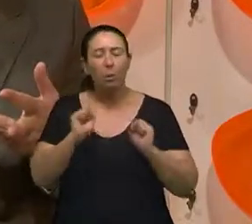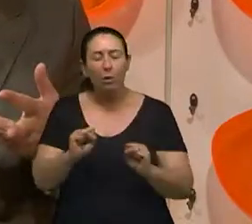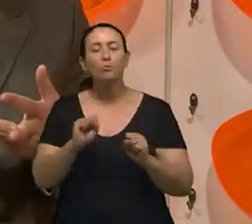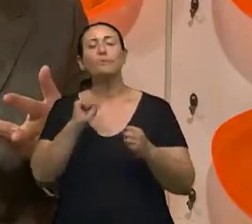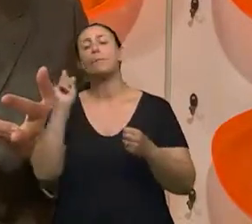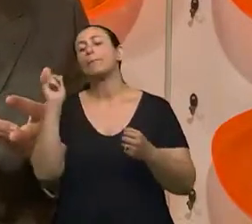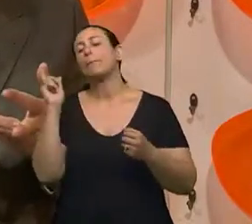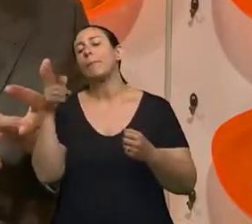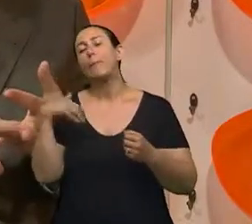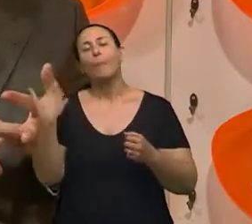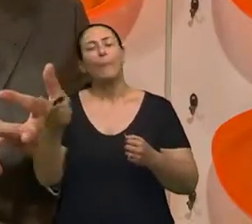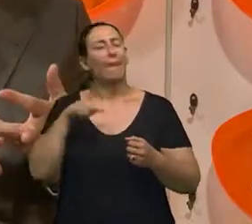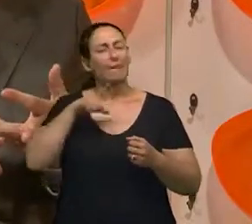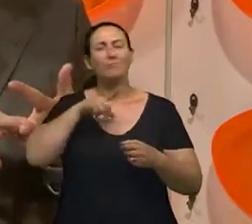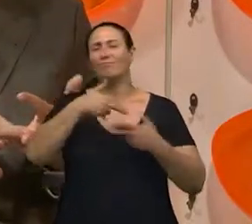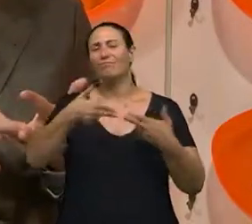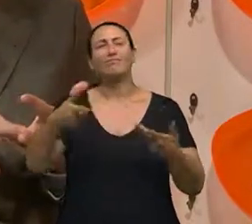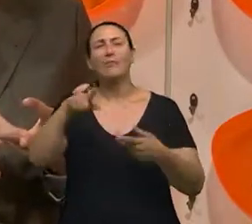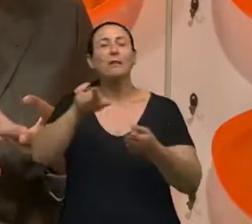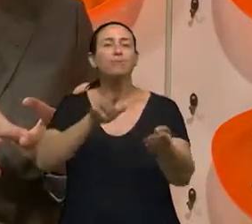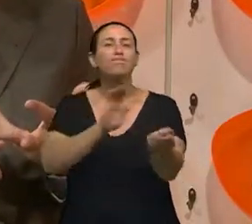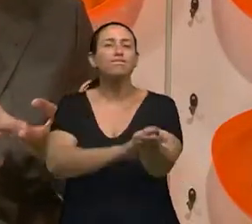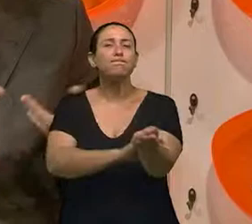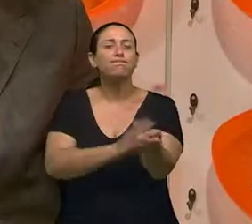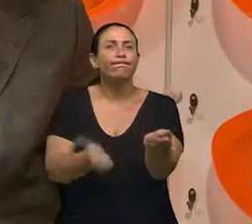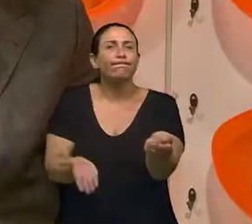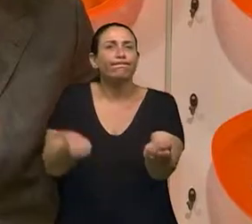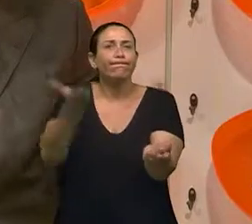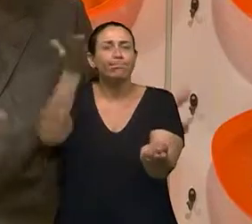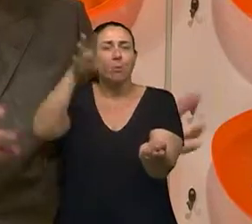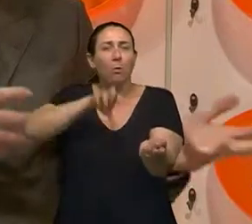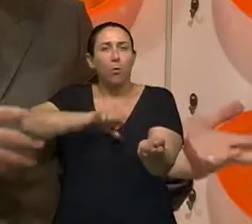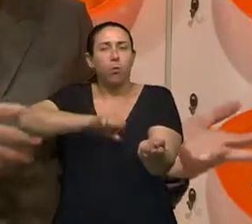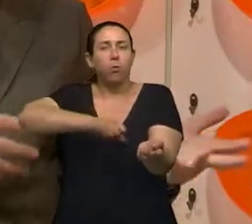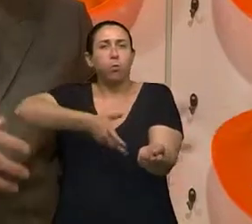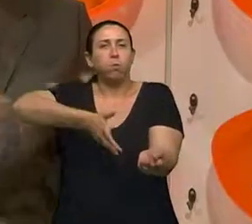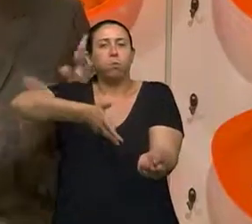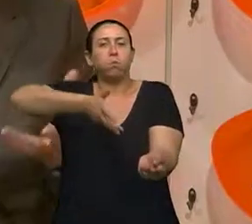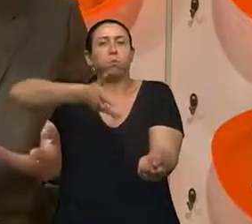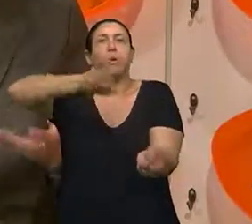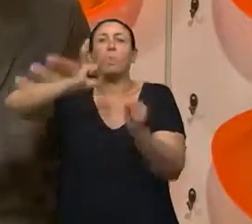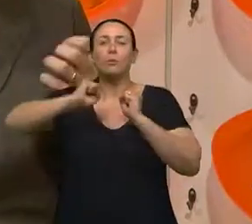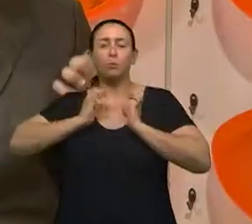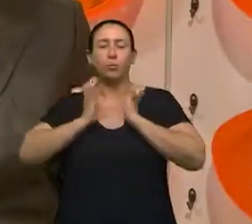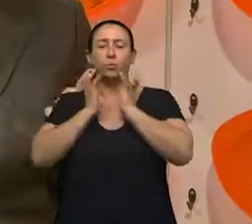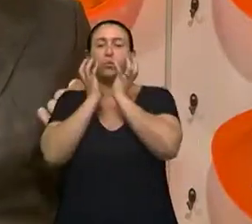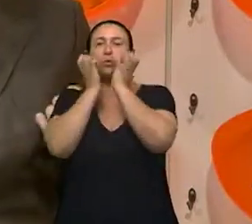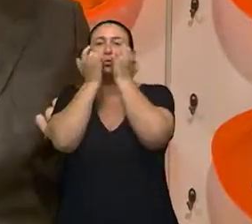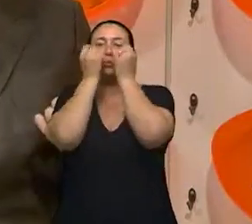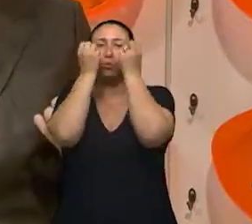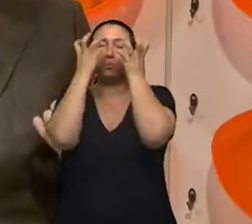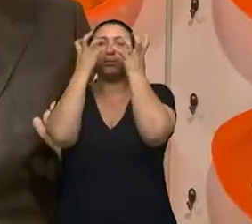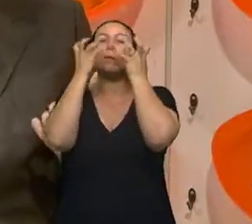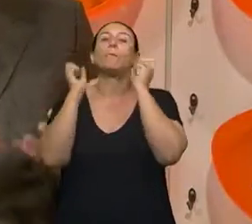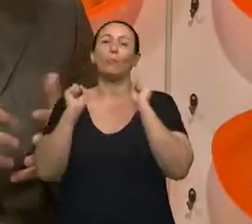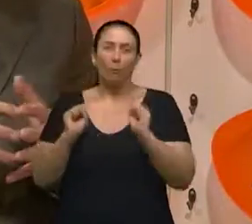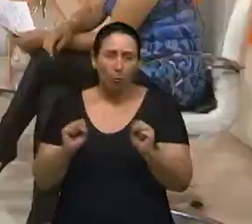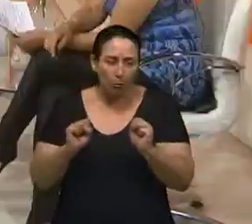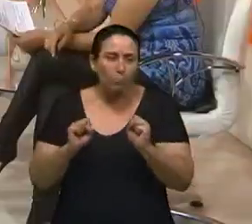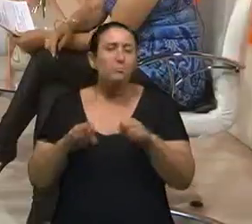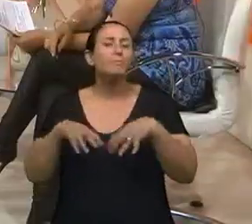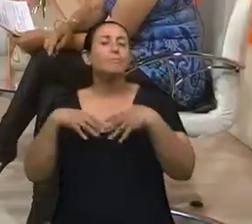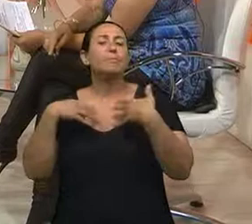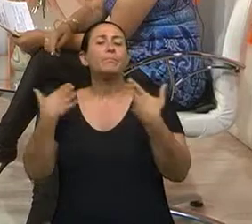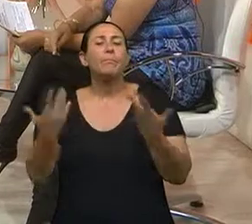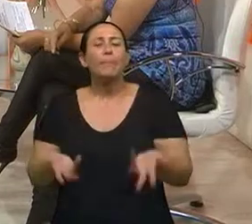doenças circulatórias de hipertensão, a famosa hipertensão arterial sistêmica, pode causar, uhum, também problemas de visão.